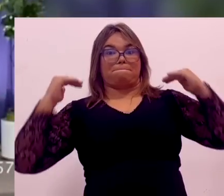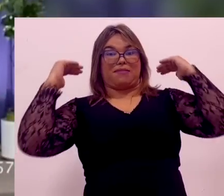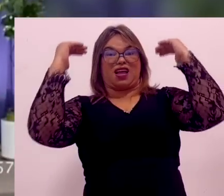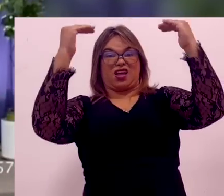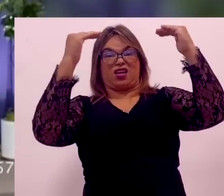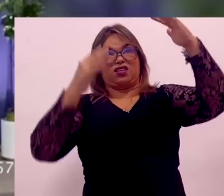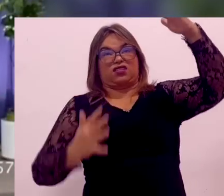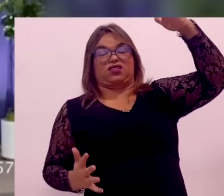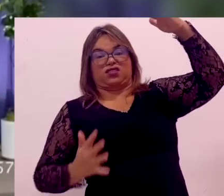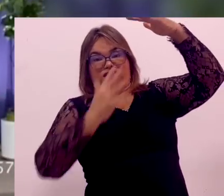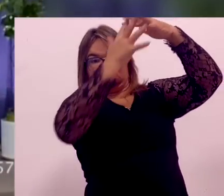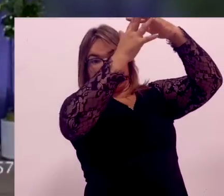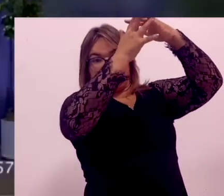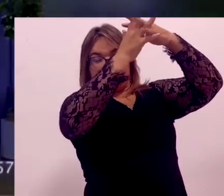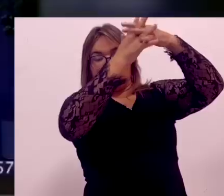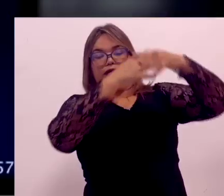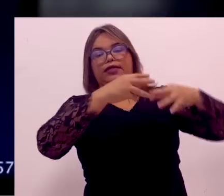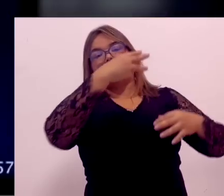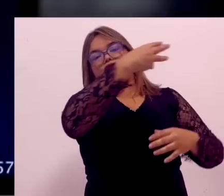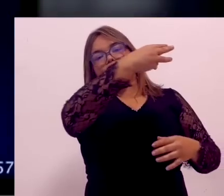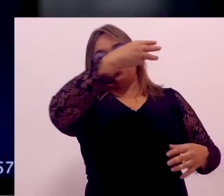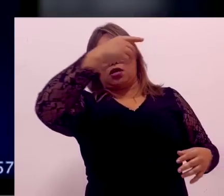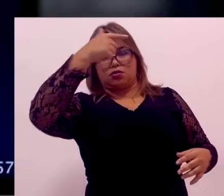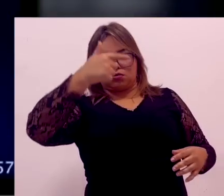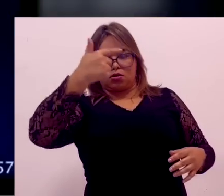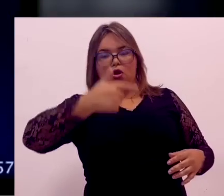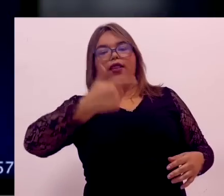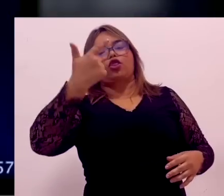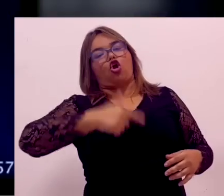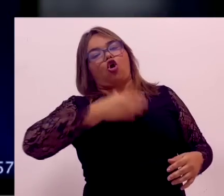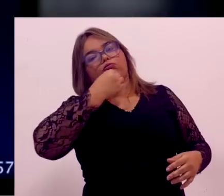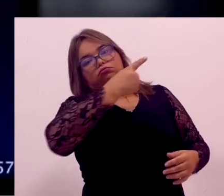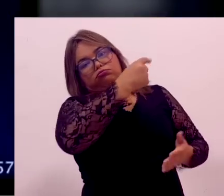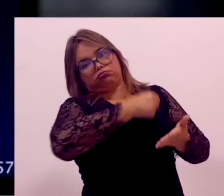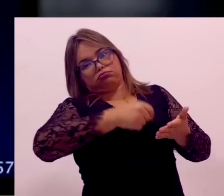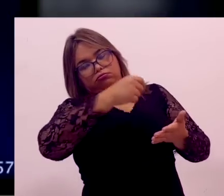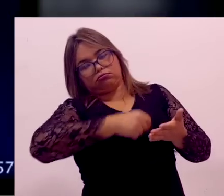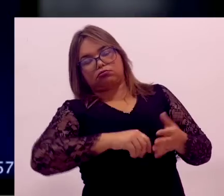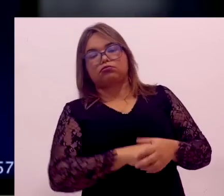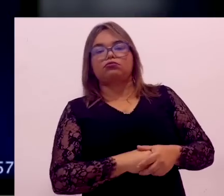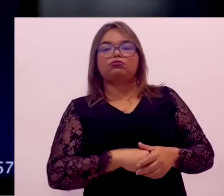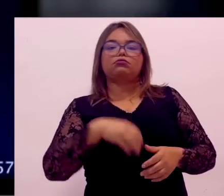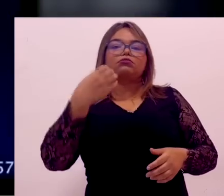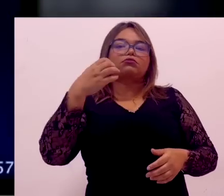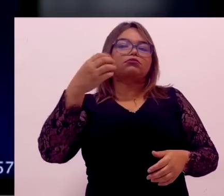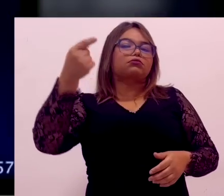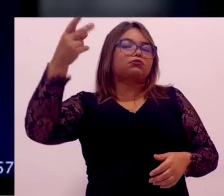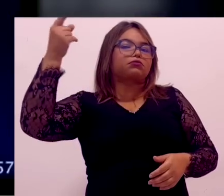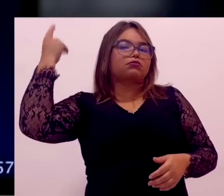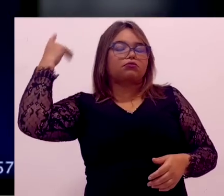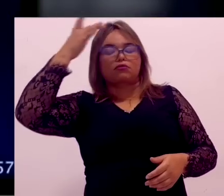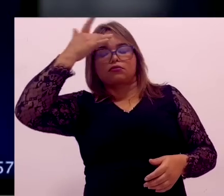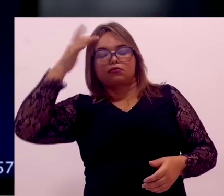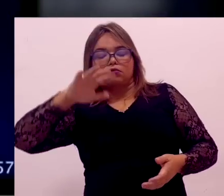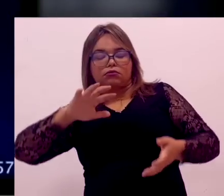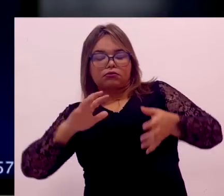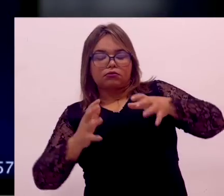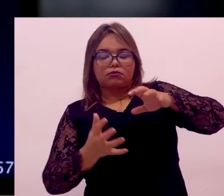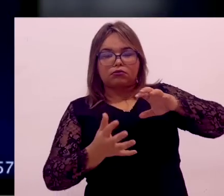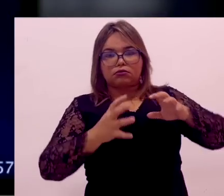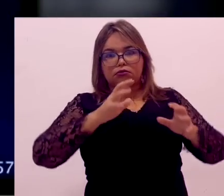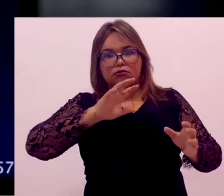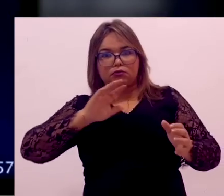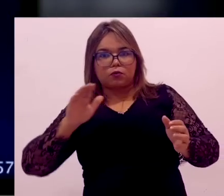elevado grau da maçonaria é o 32º. De novo, Morais e Dogma. A ciência antiga dos antigos magos